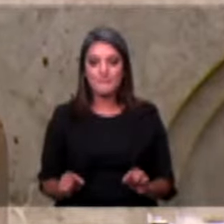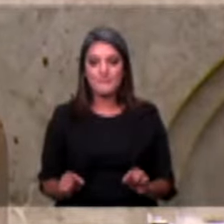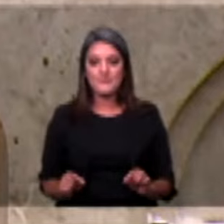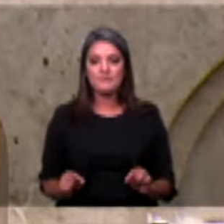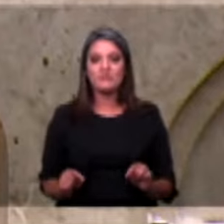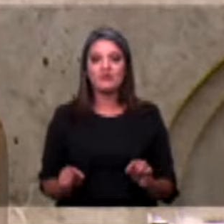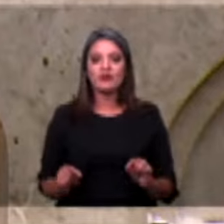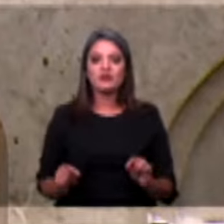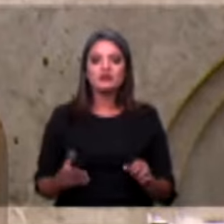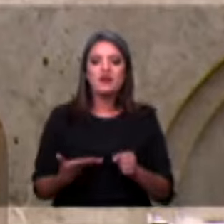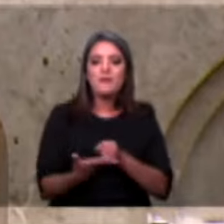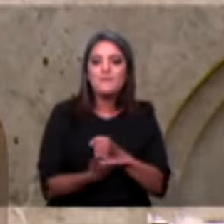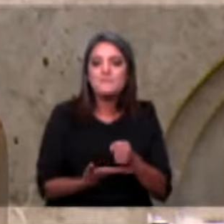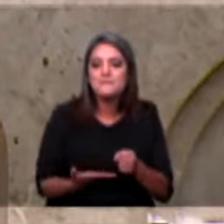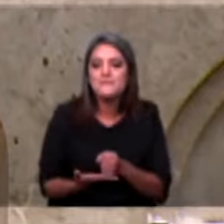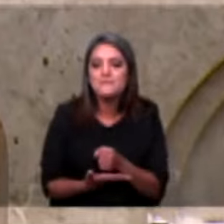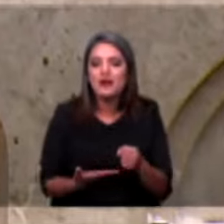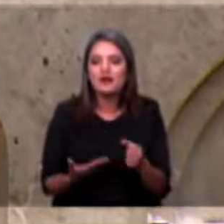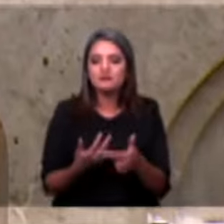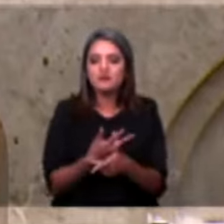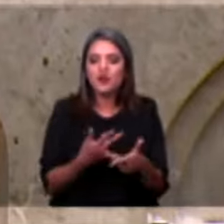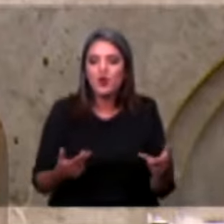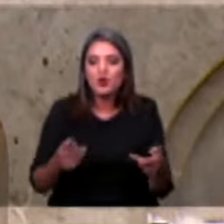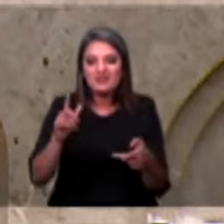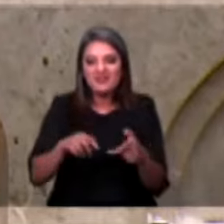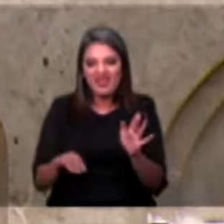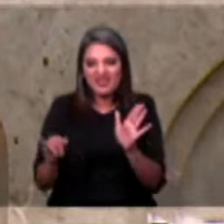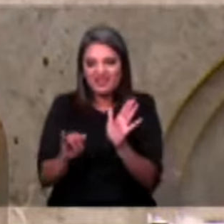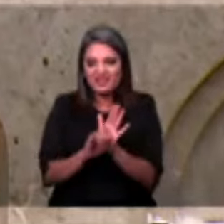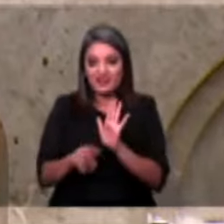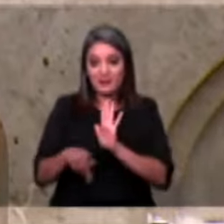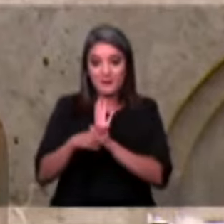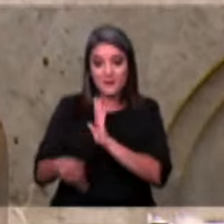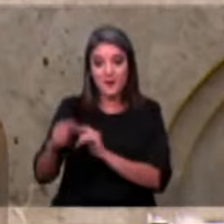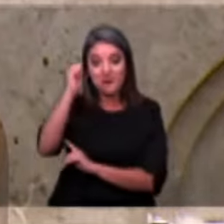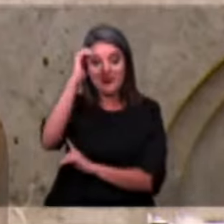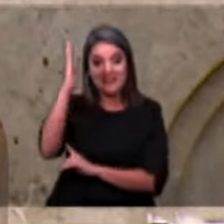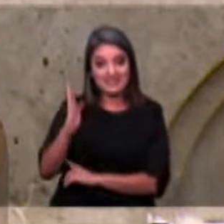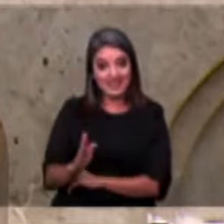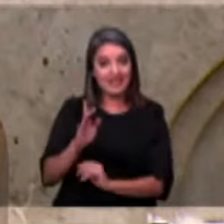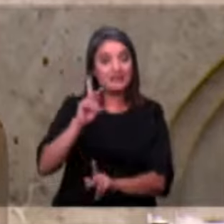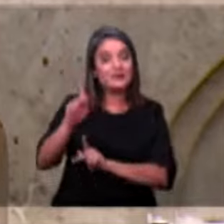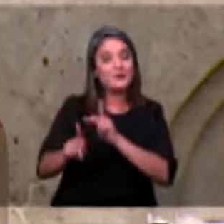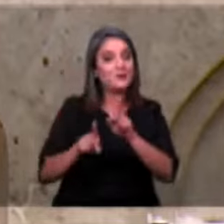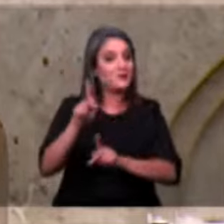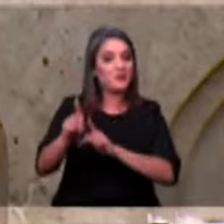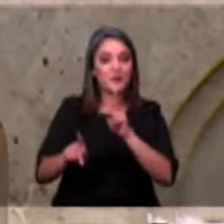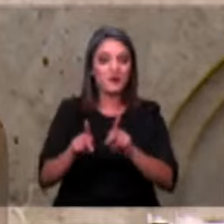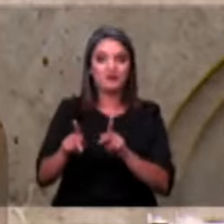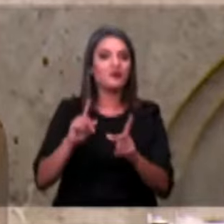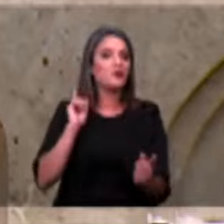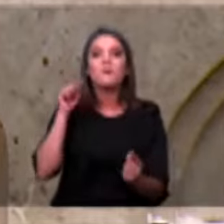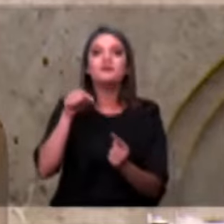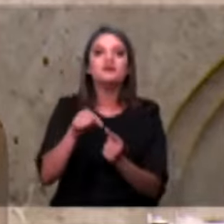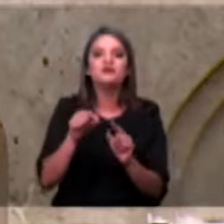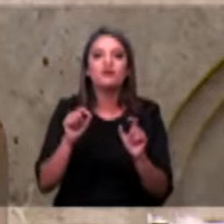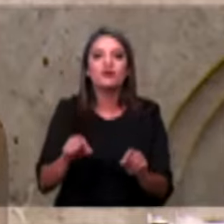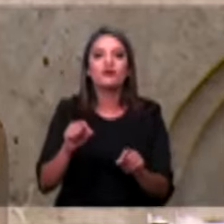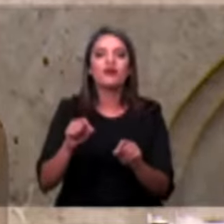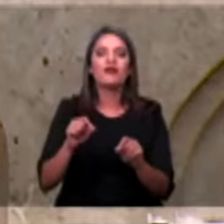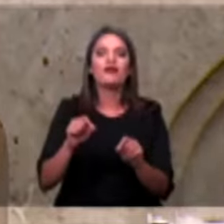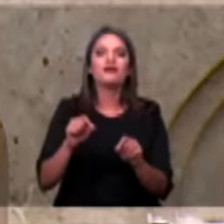substancia, brasileiras e brasileiros como povo, na busca do bem maior que